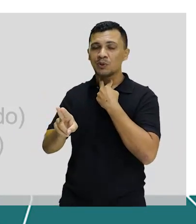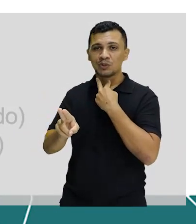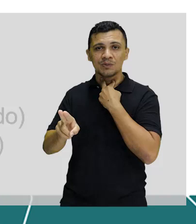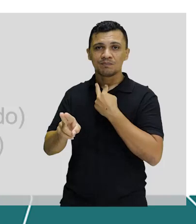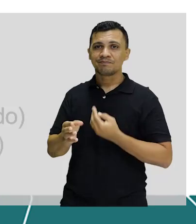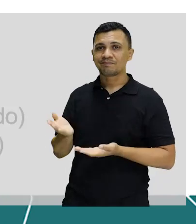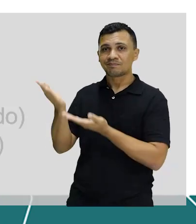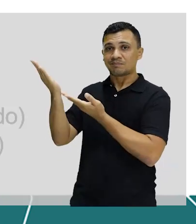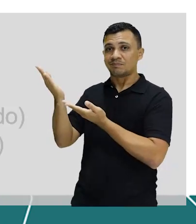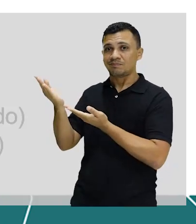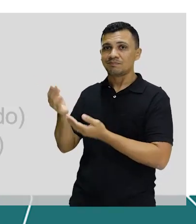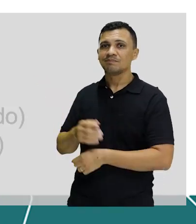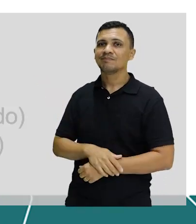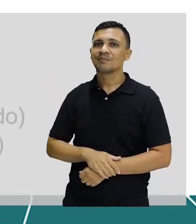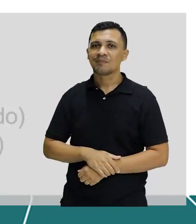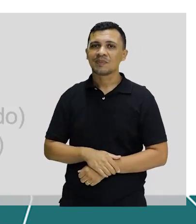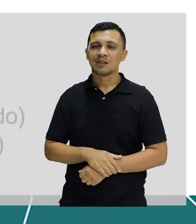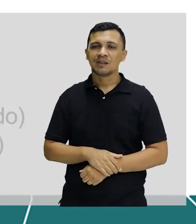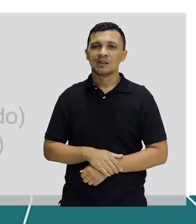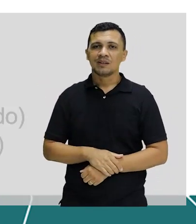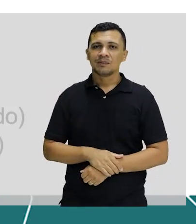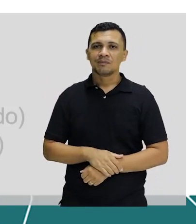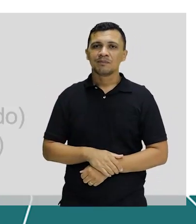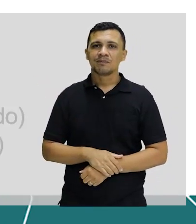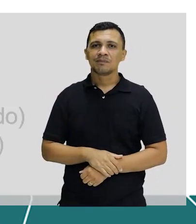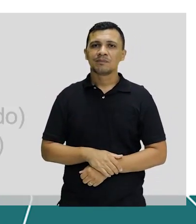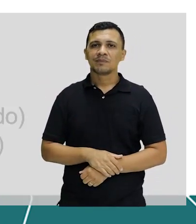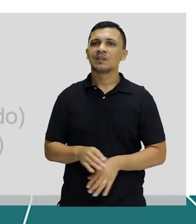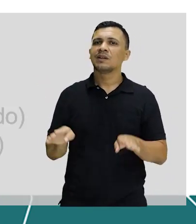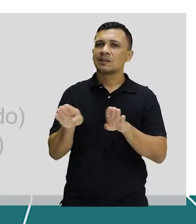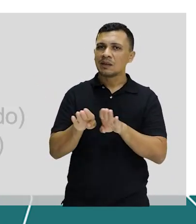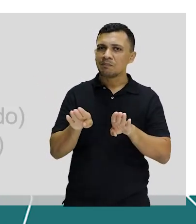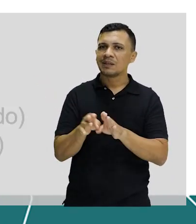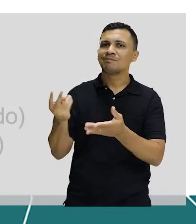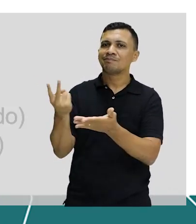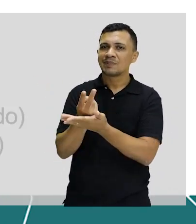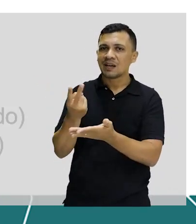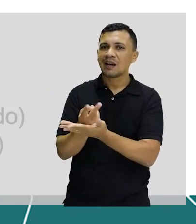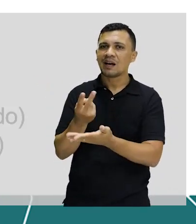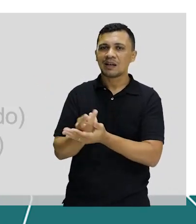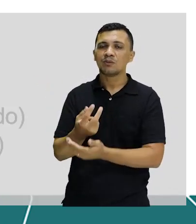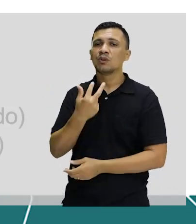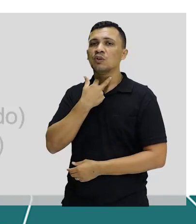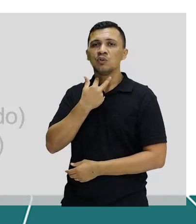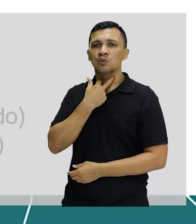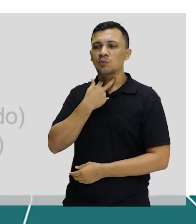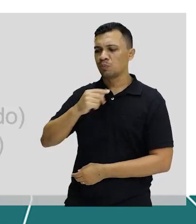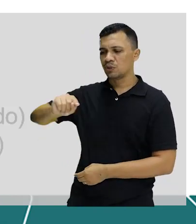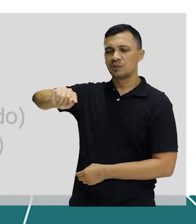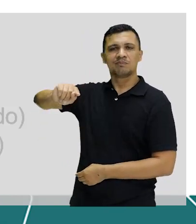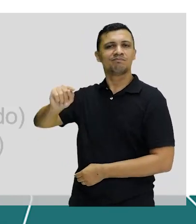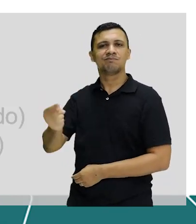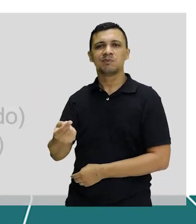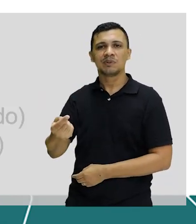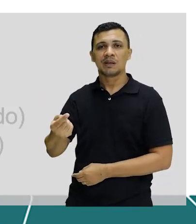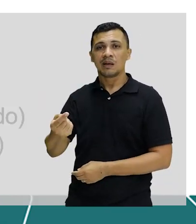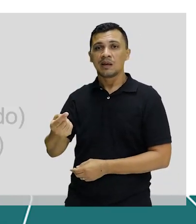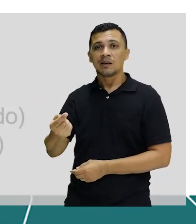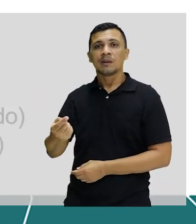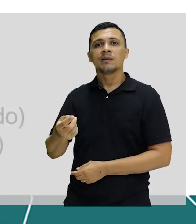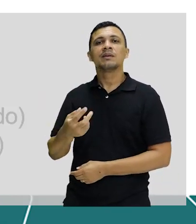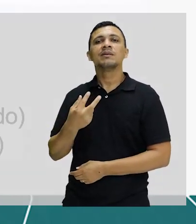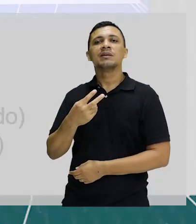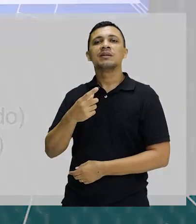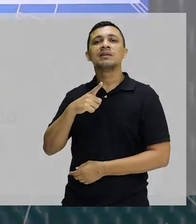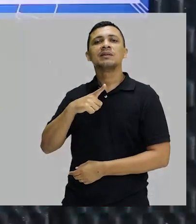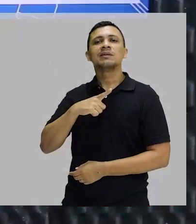um dos maiores erros dos Estados Unidos. Então, também está errado. O certo seria a oração de baixo sem a